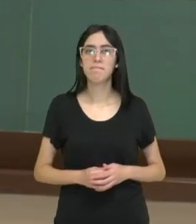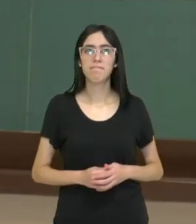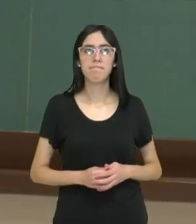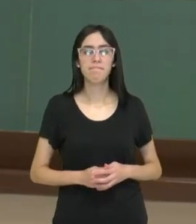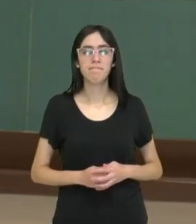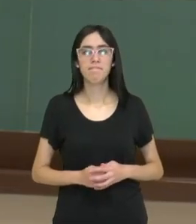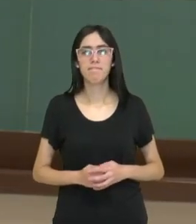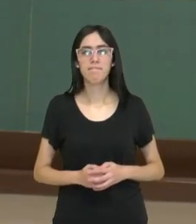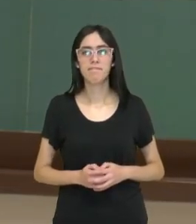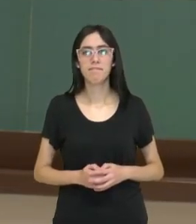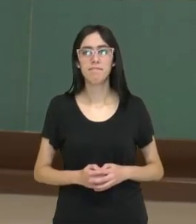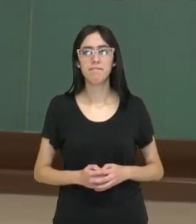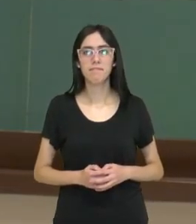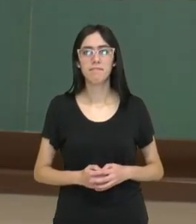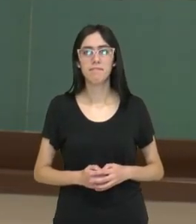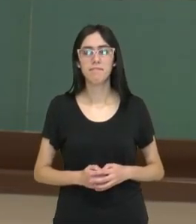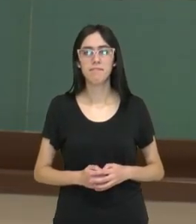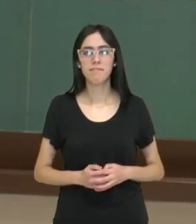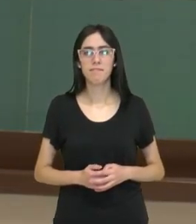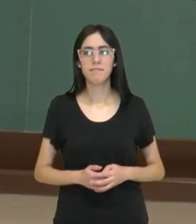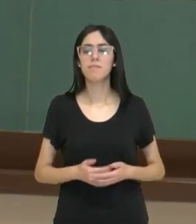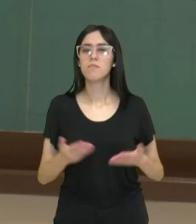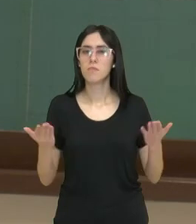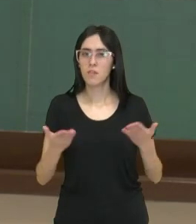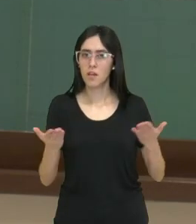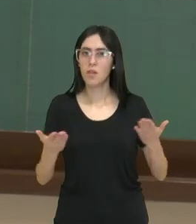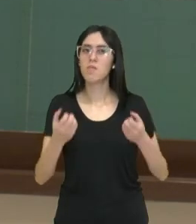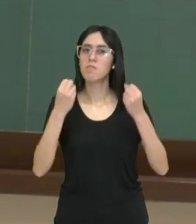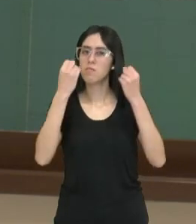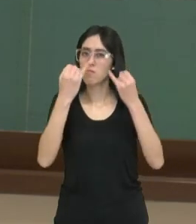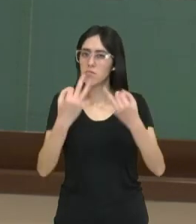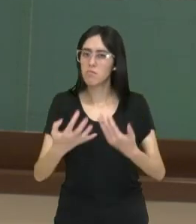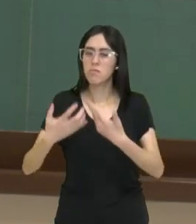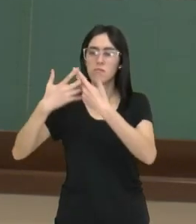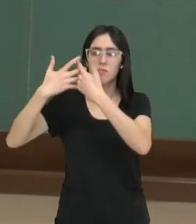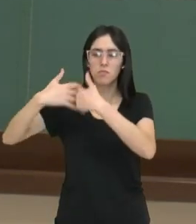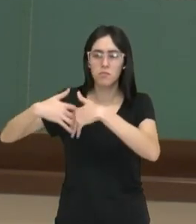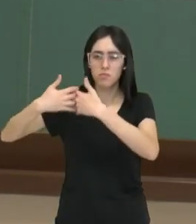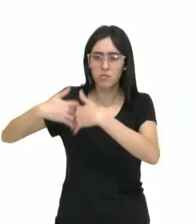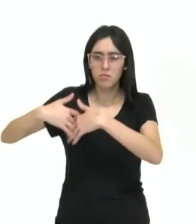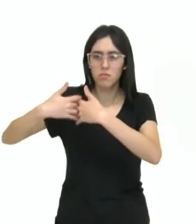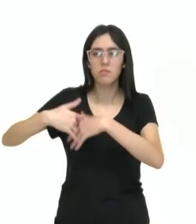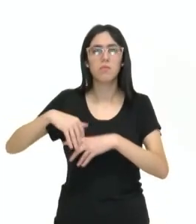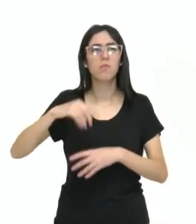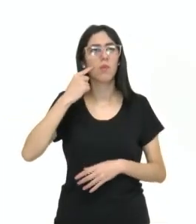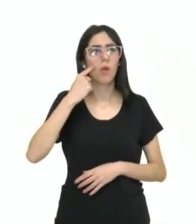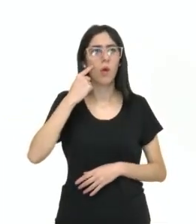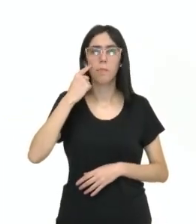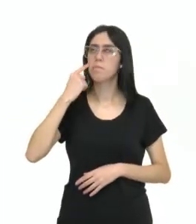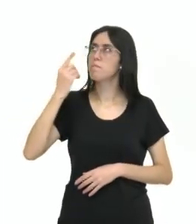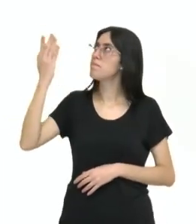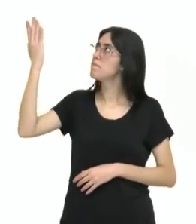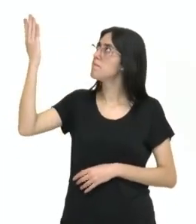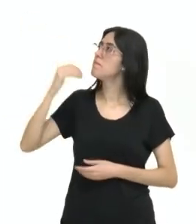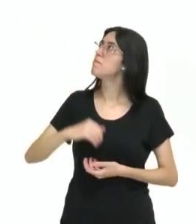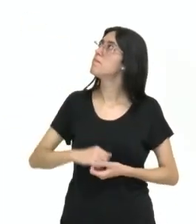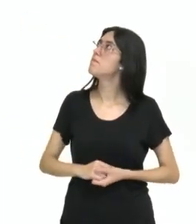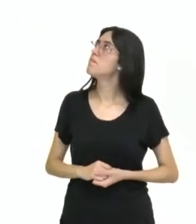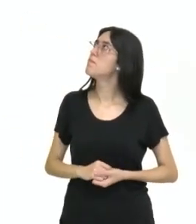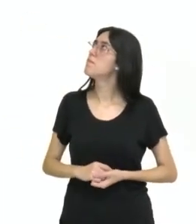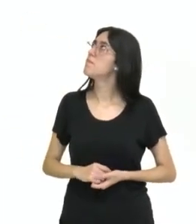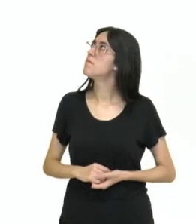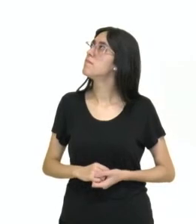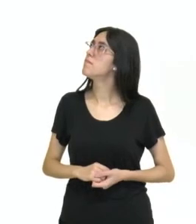Bueno, agora, depois de toda essa reflexão, vamos falar aqui, ó. ¿Qué tal hacer un texto